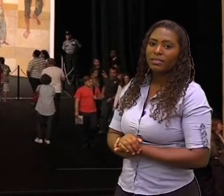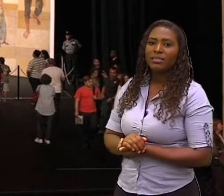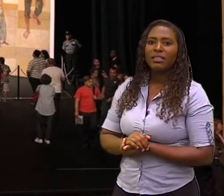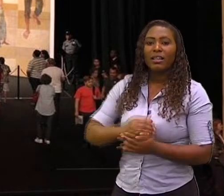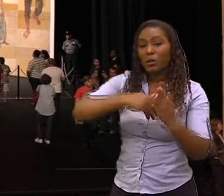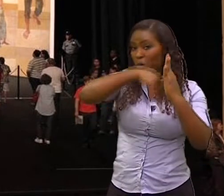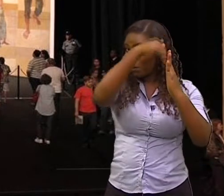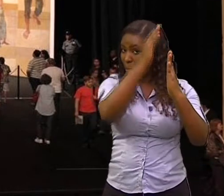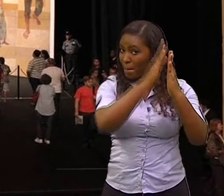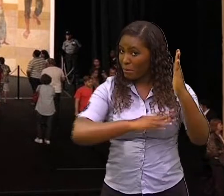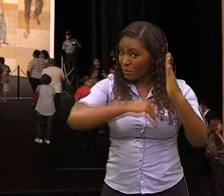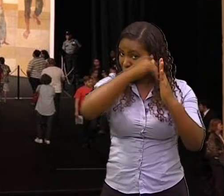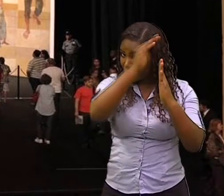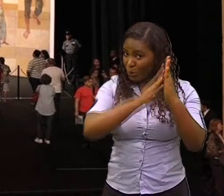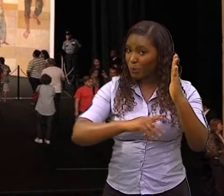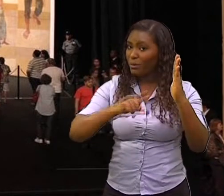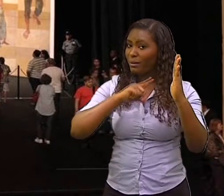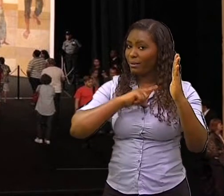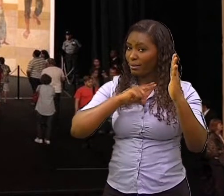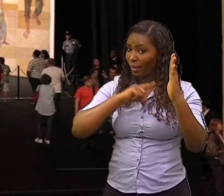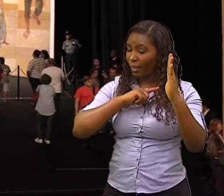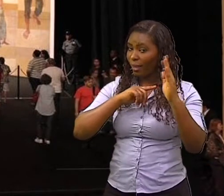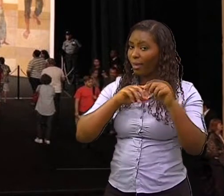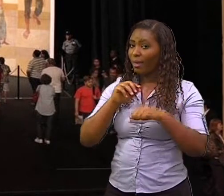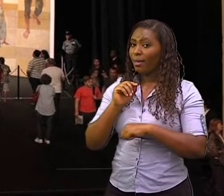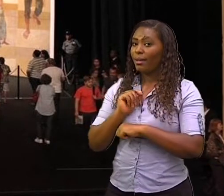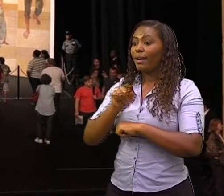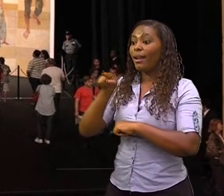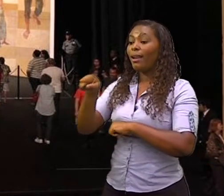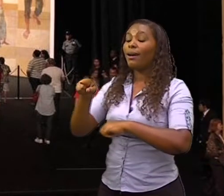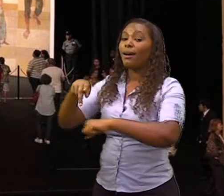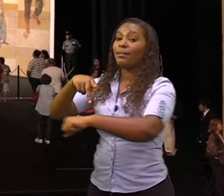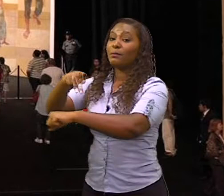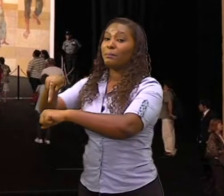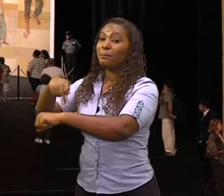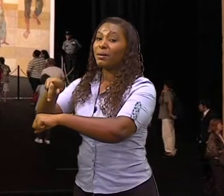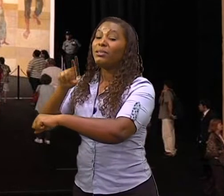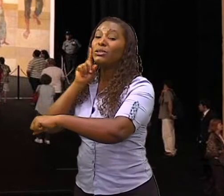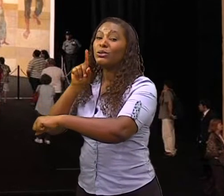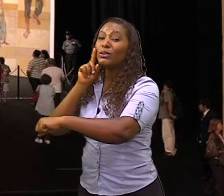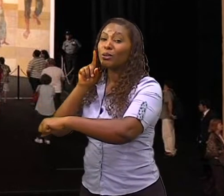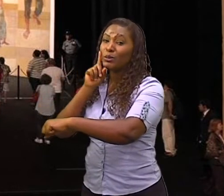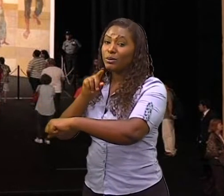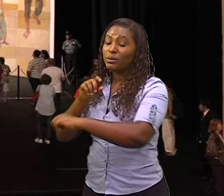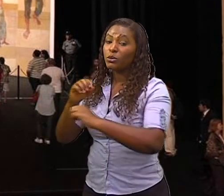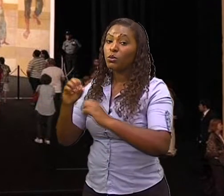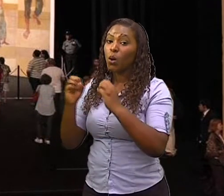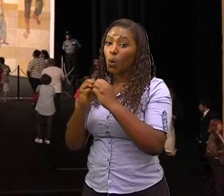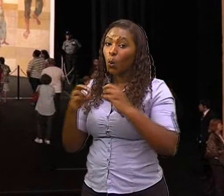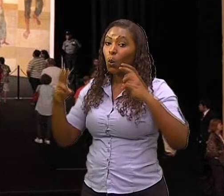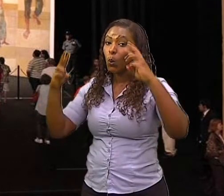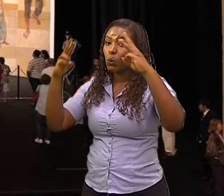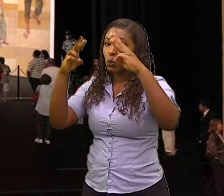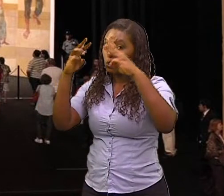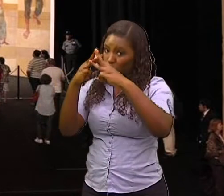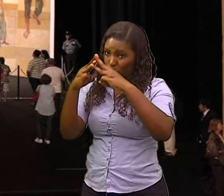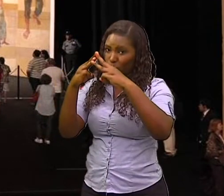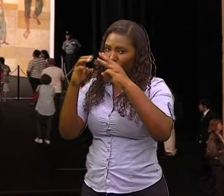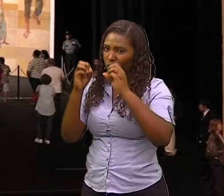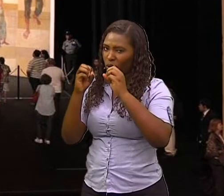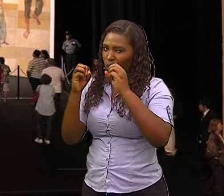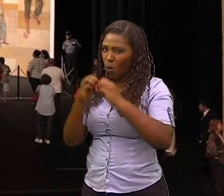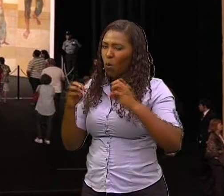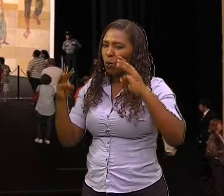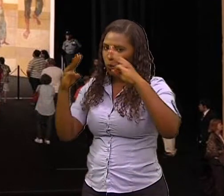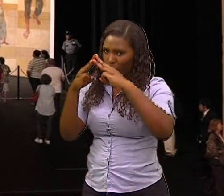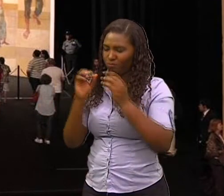fica exposto no Salão da Organização das Nações Unidas em Nova York. Nós falamos tanto de Portinari,